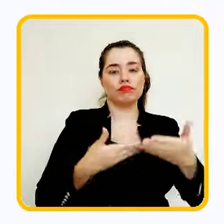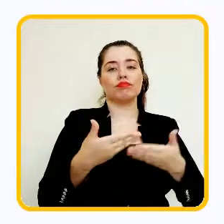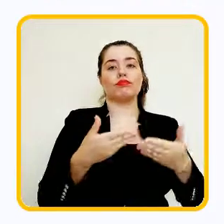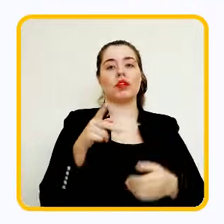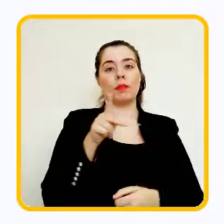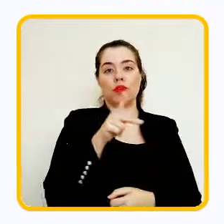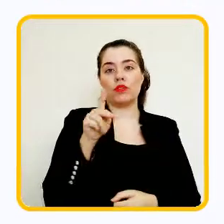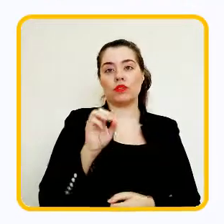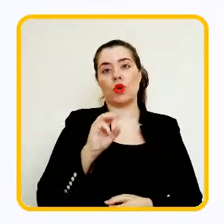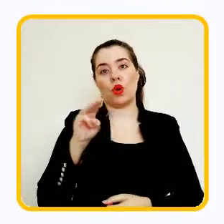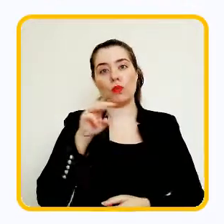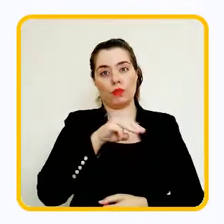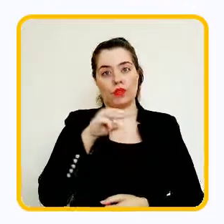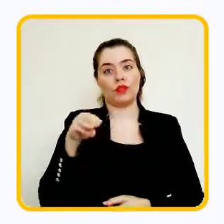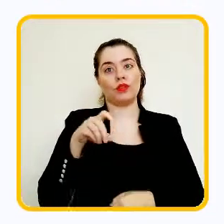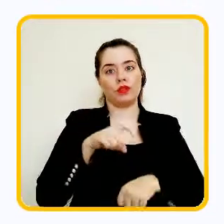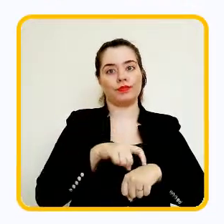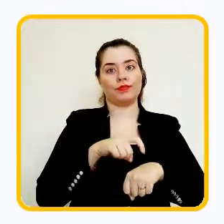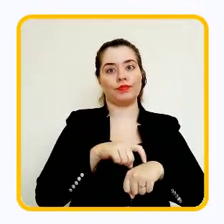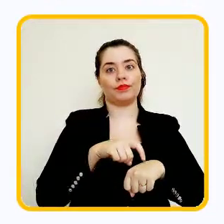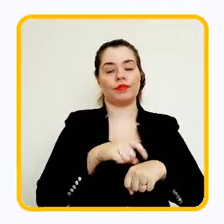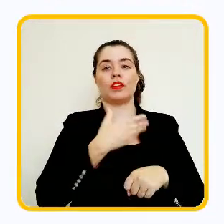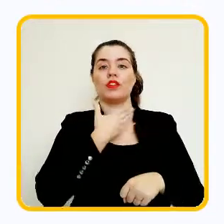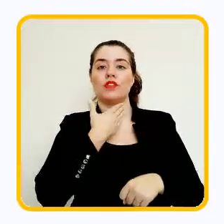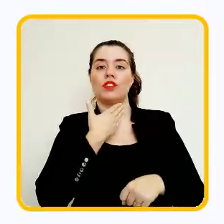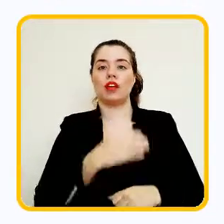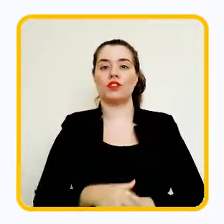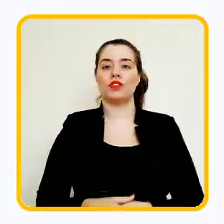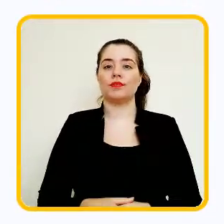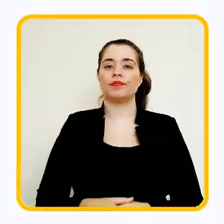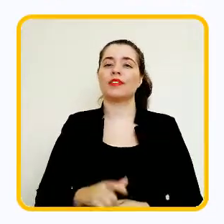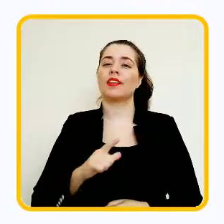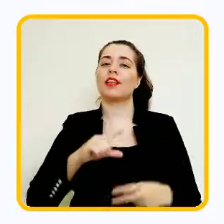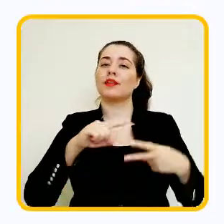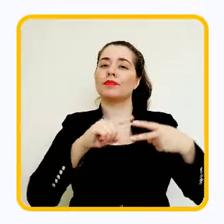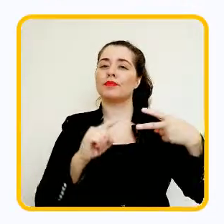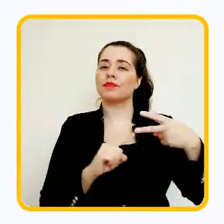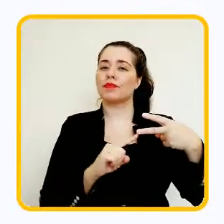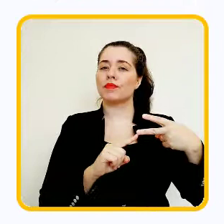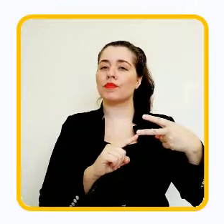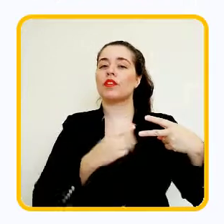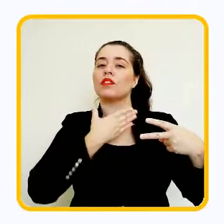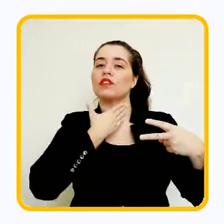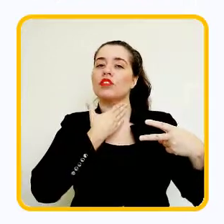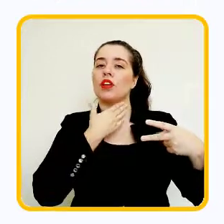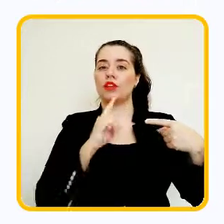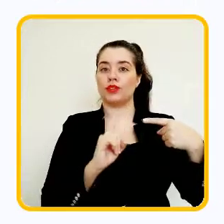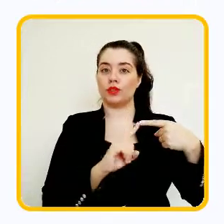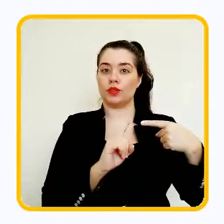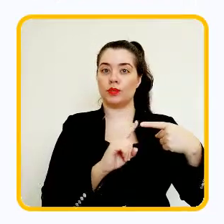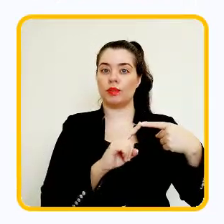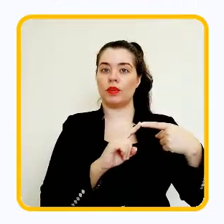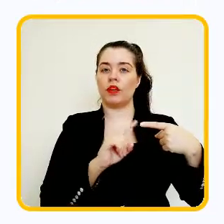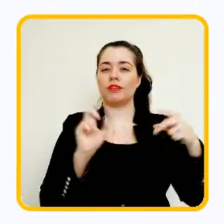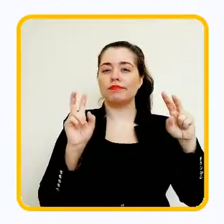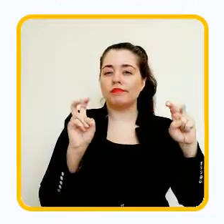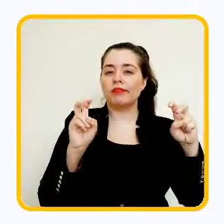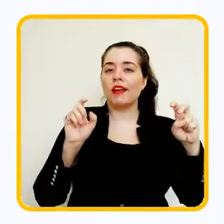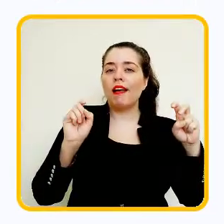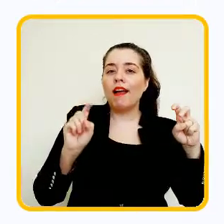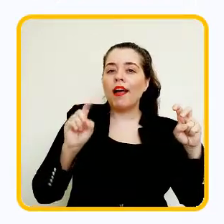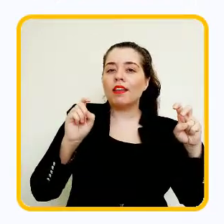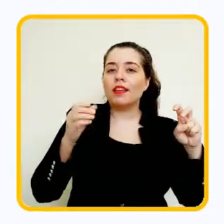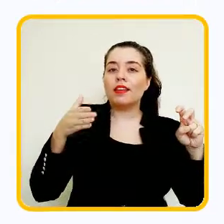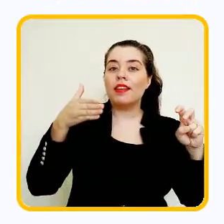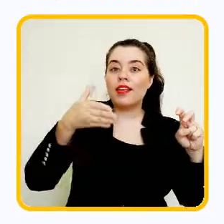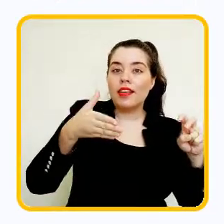atendimento do professor ou monitor via chat. Existem dois layouts disponíveis para o chat. O primeiro fica